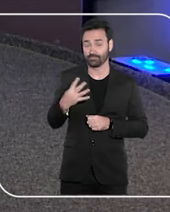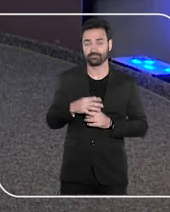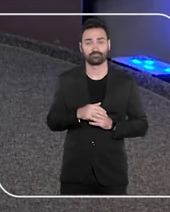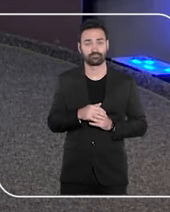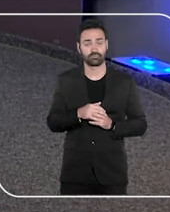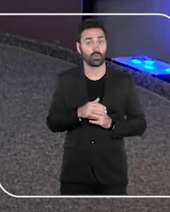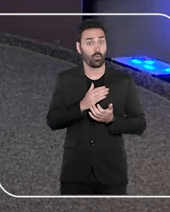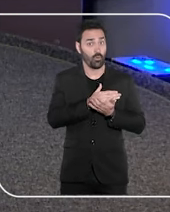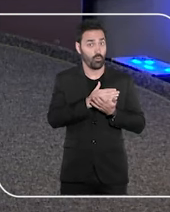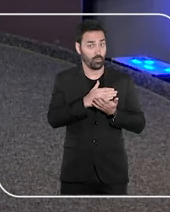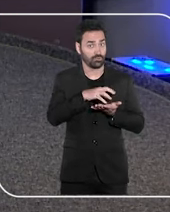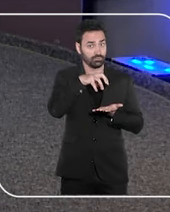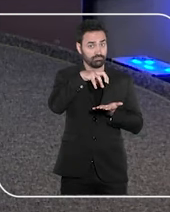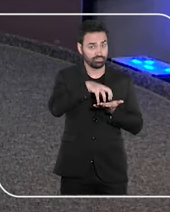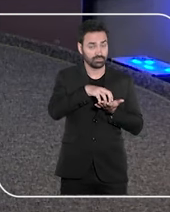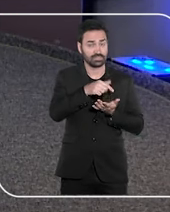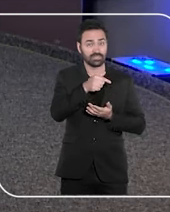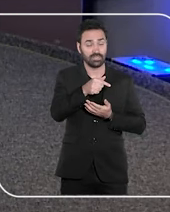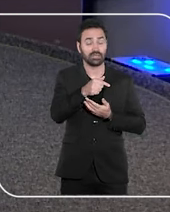em 7 de